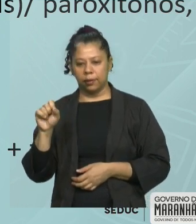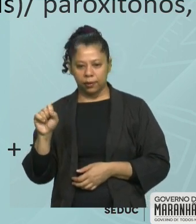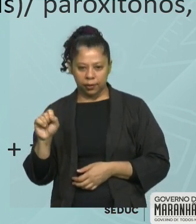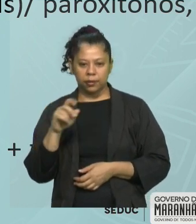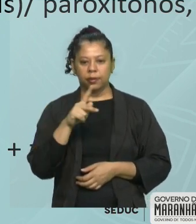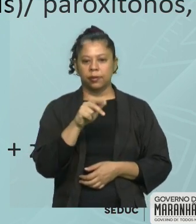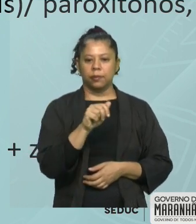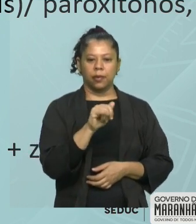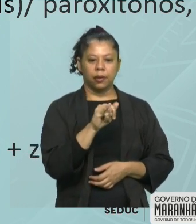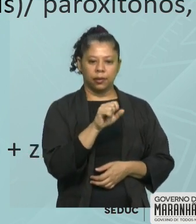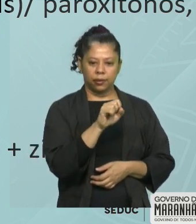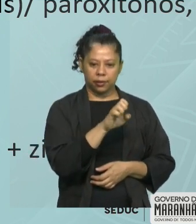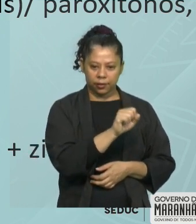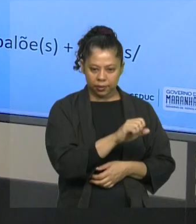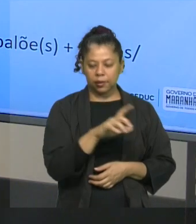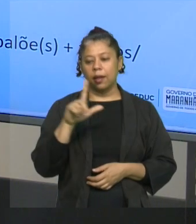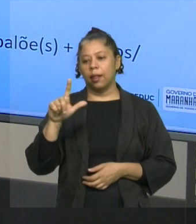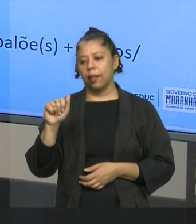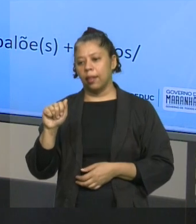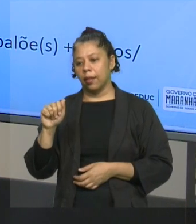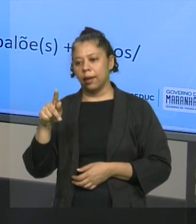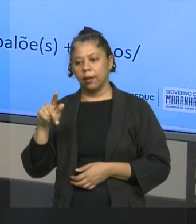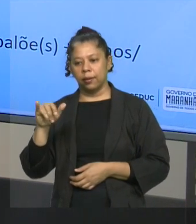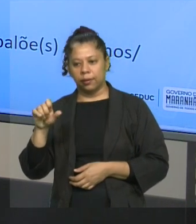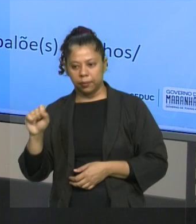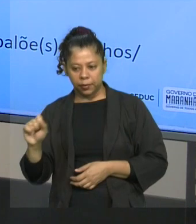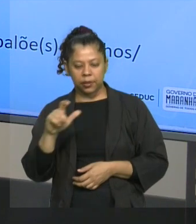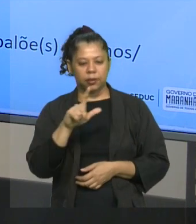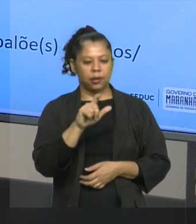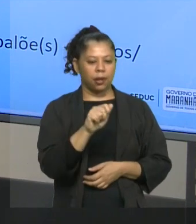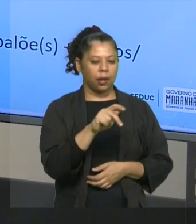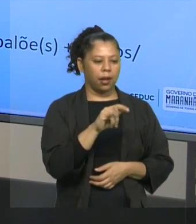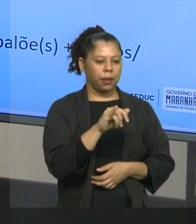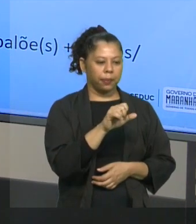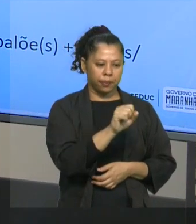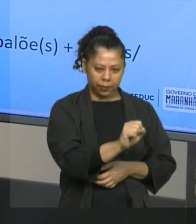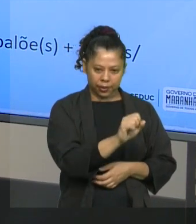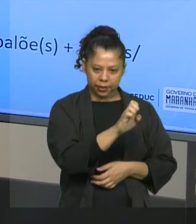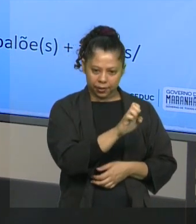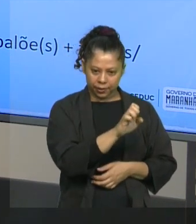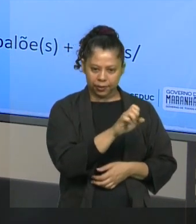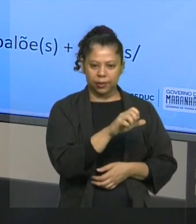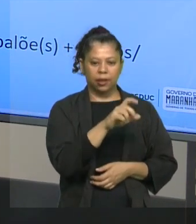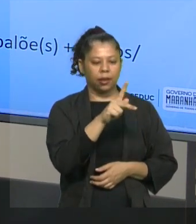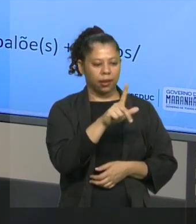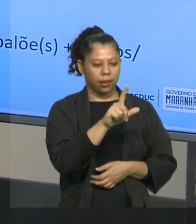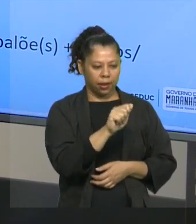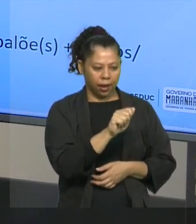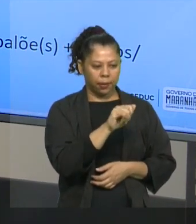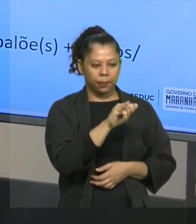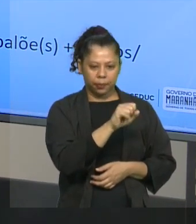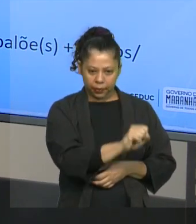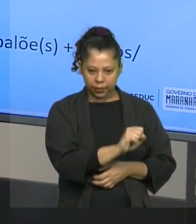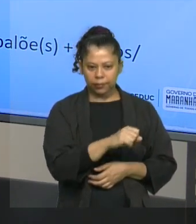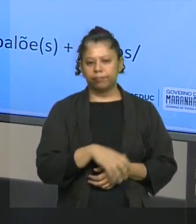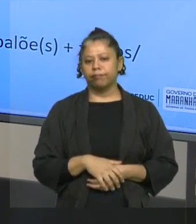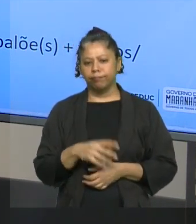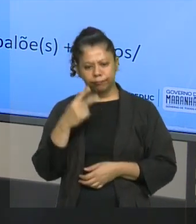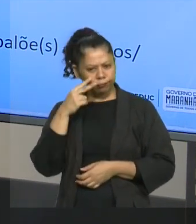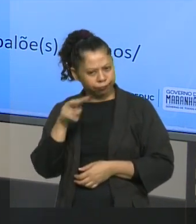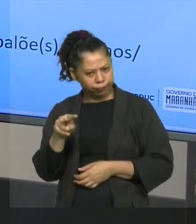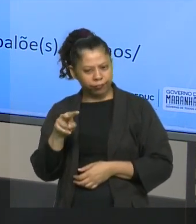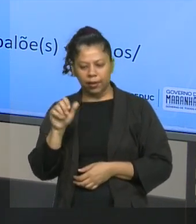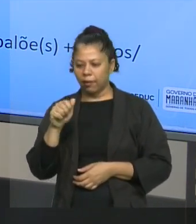raiz, raízes. Agora tem um detalhe. Você percebeu que eu coloquei duas vezes aqui? Ão, ão, é para você não esquecer.